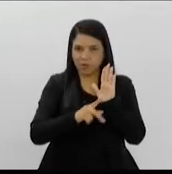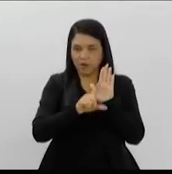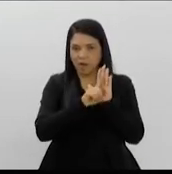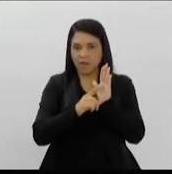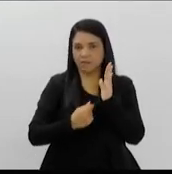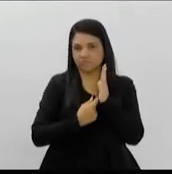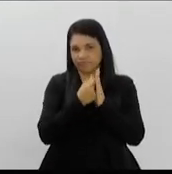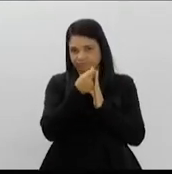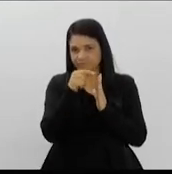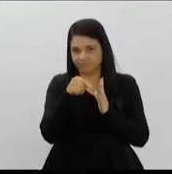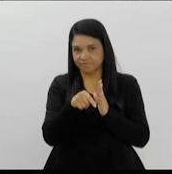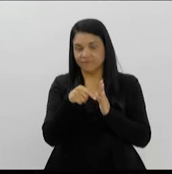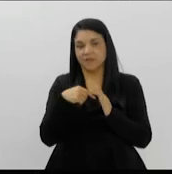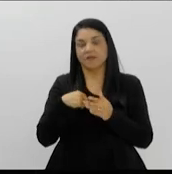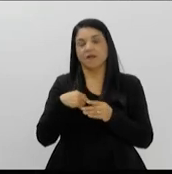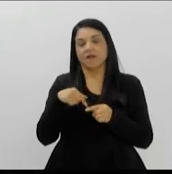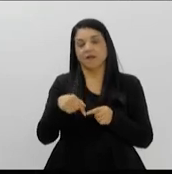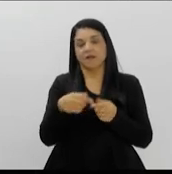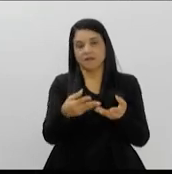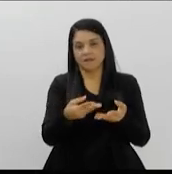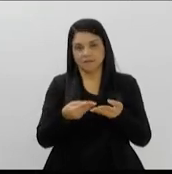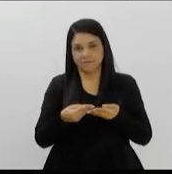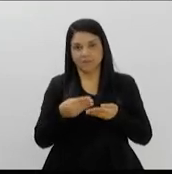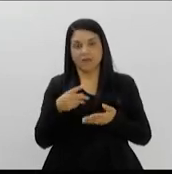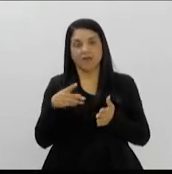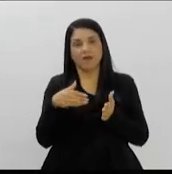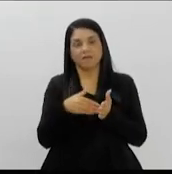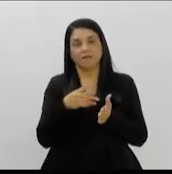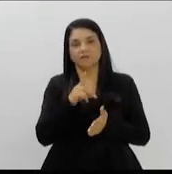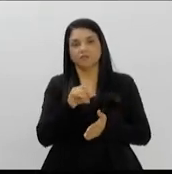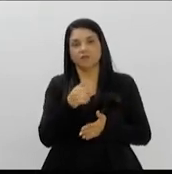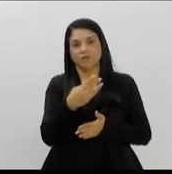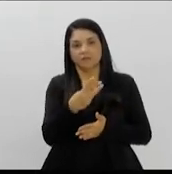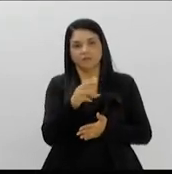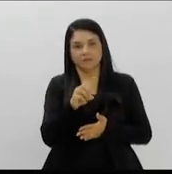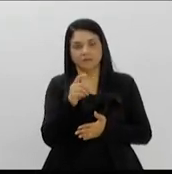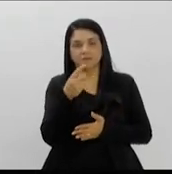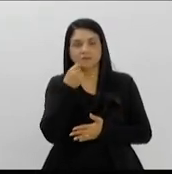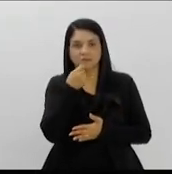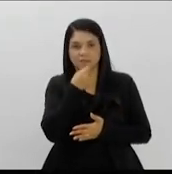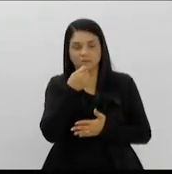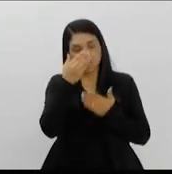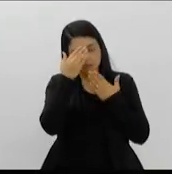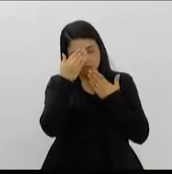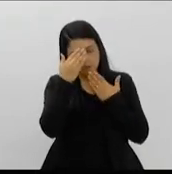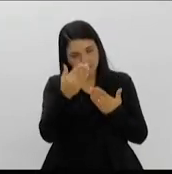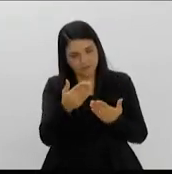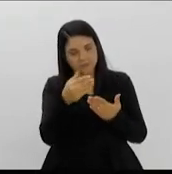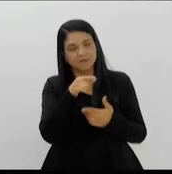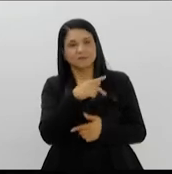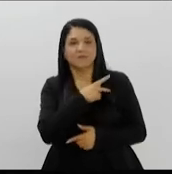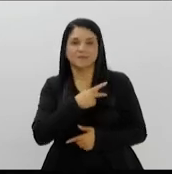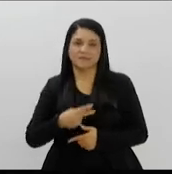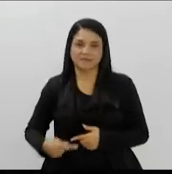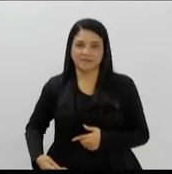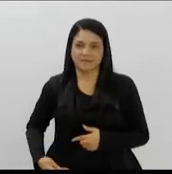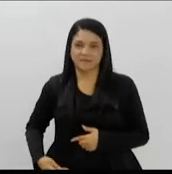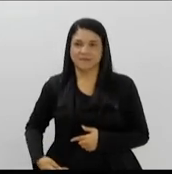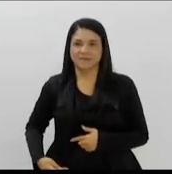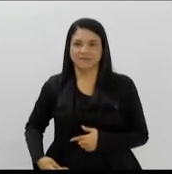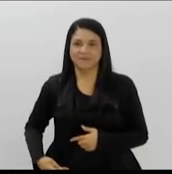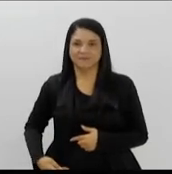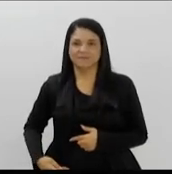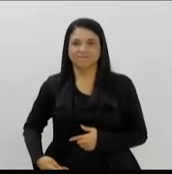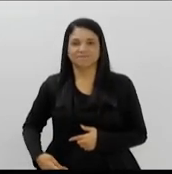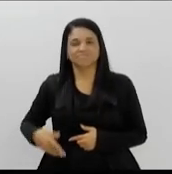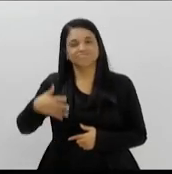setembro. Então, senhora presidente, era esse o tema que eu queria abordar. Agradeço aí a Vossa Excelência a